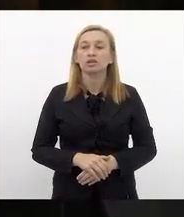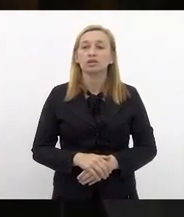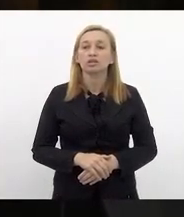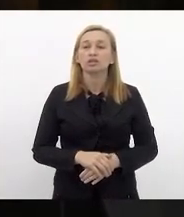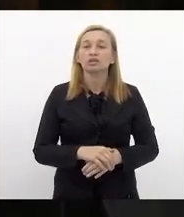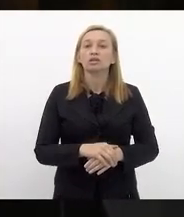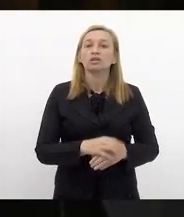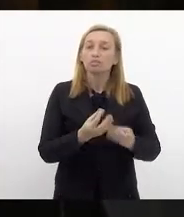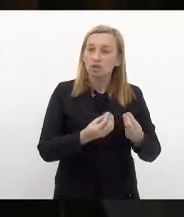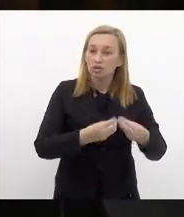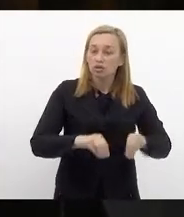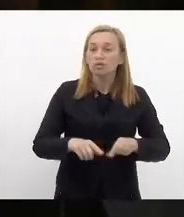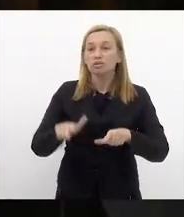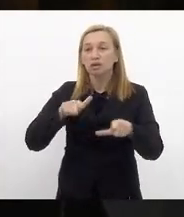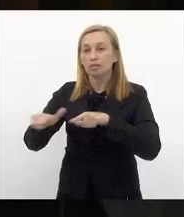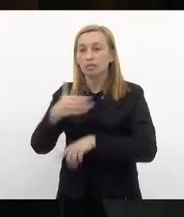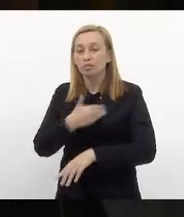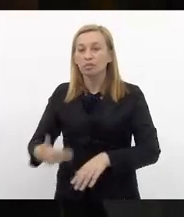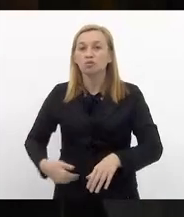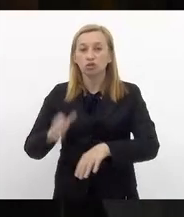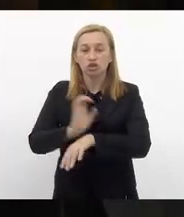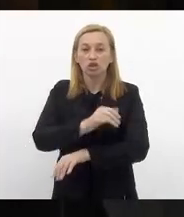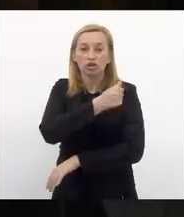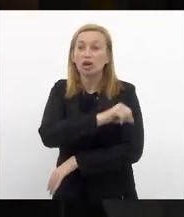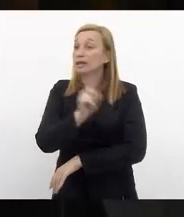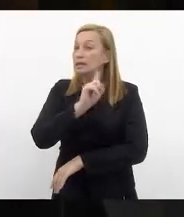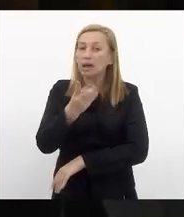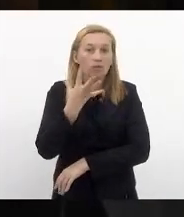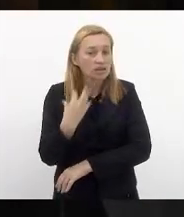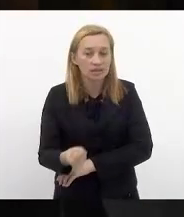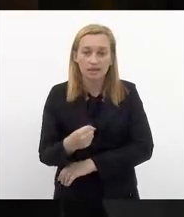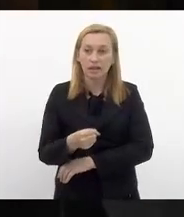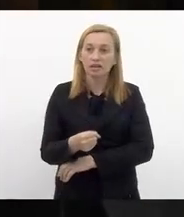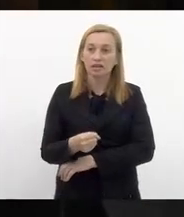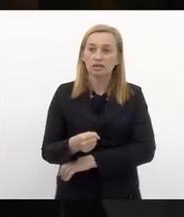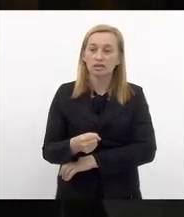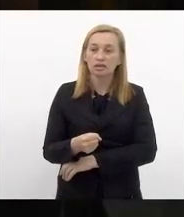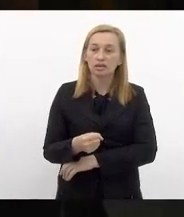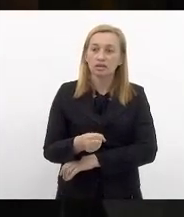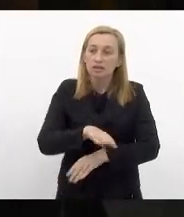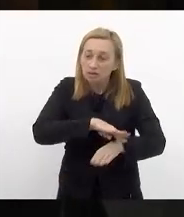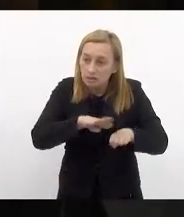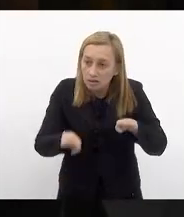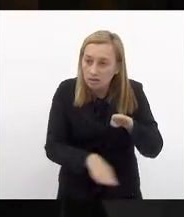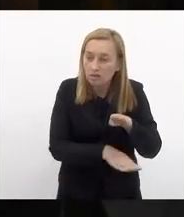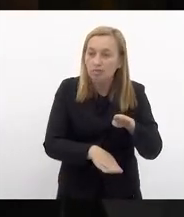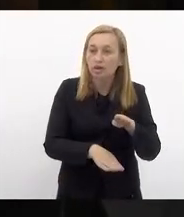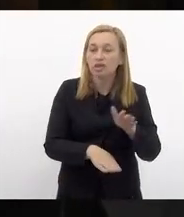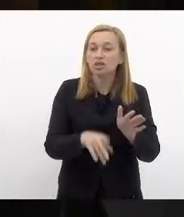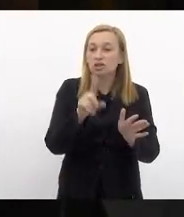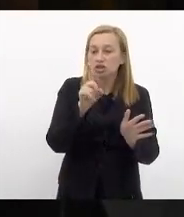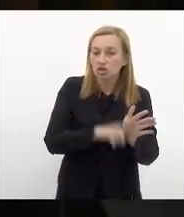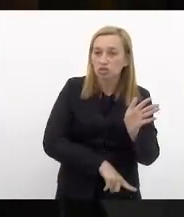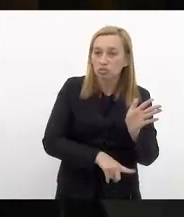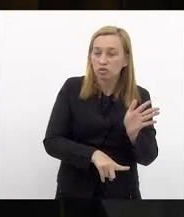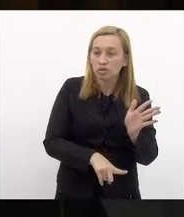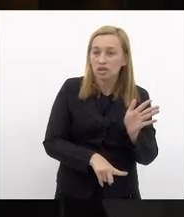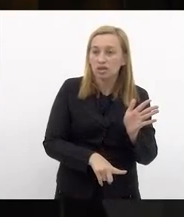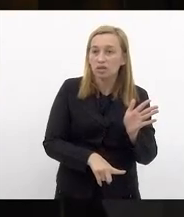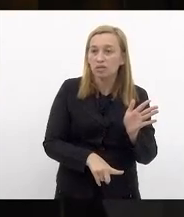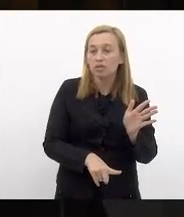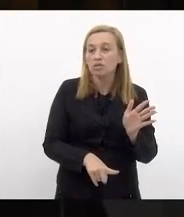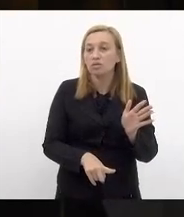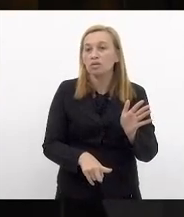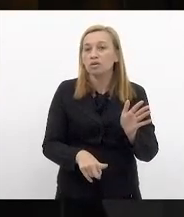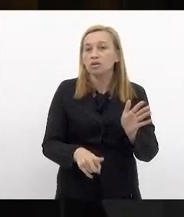serviços públicos do Estado do Rio de Janeiro. Não podemos aceitar que se rebaixe a remuneração e as condições de trabalho